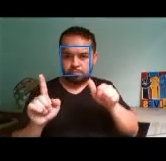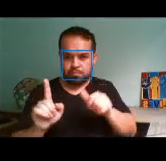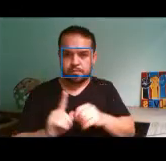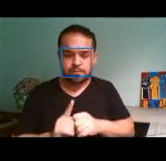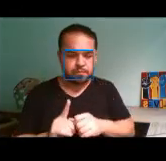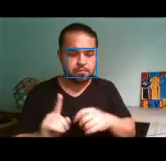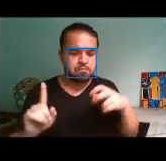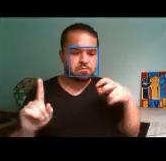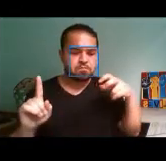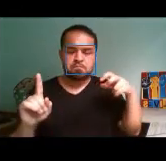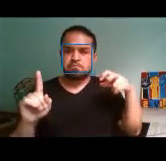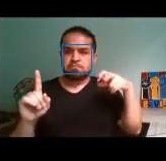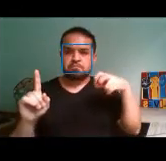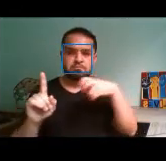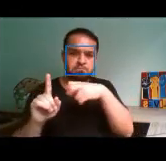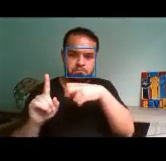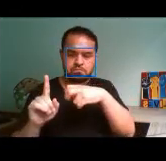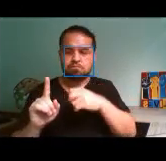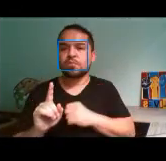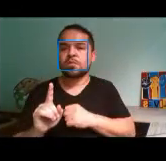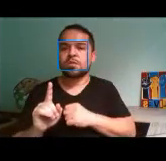O movimento retilíneo.